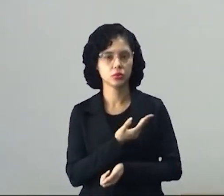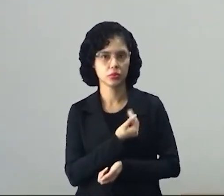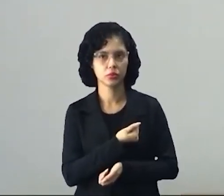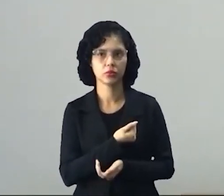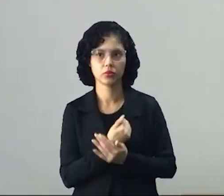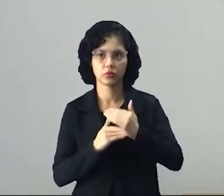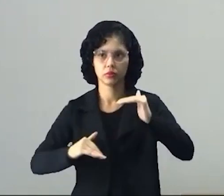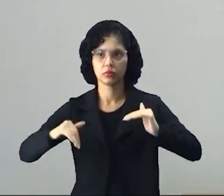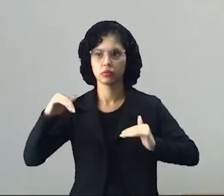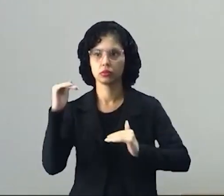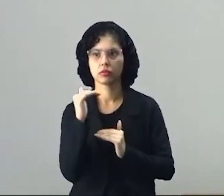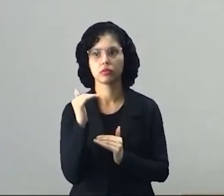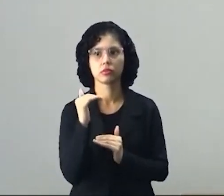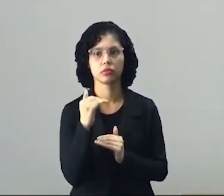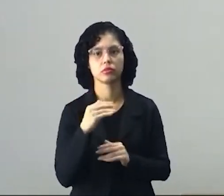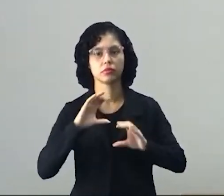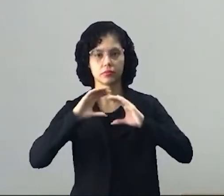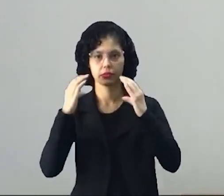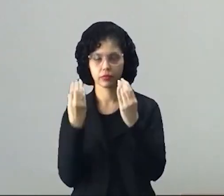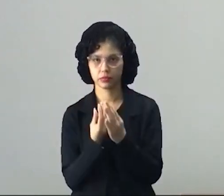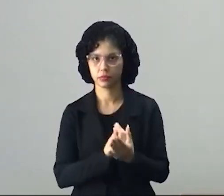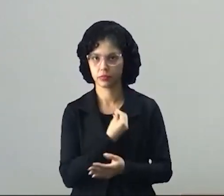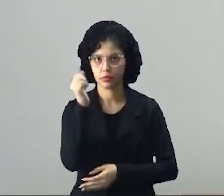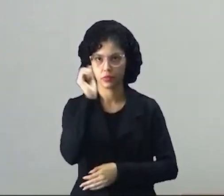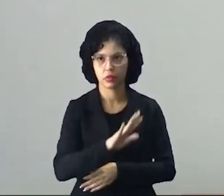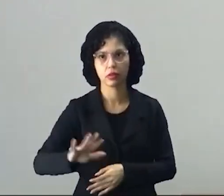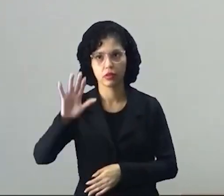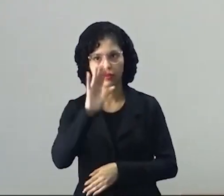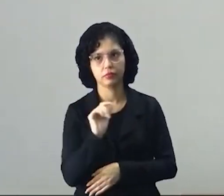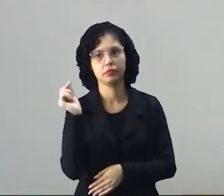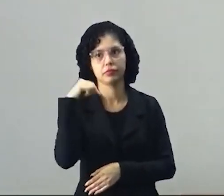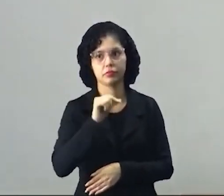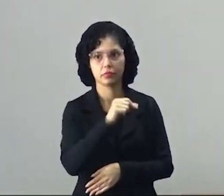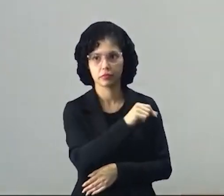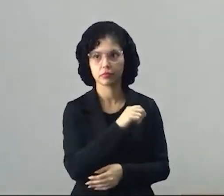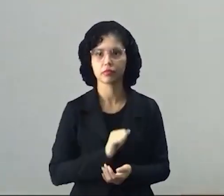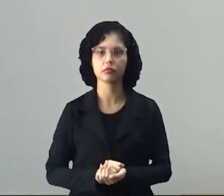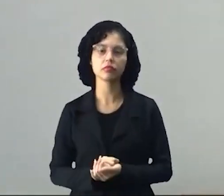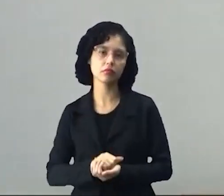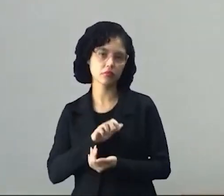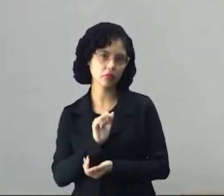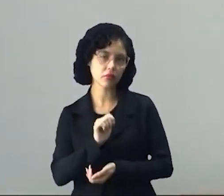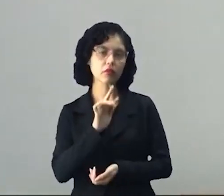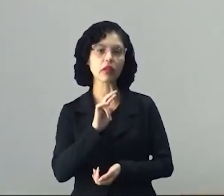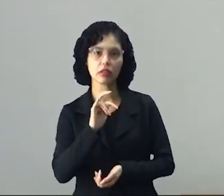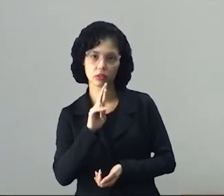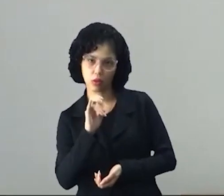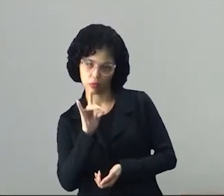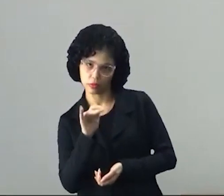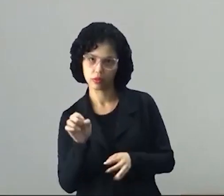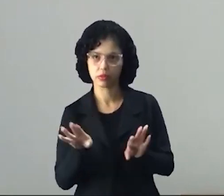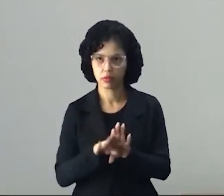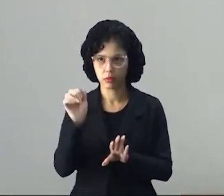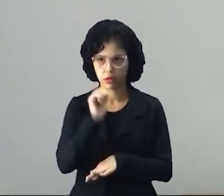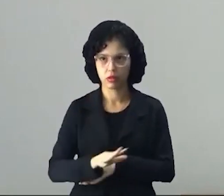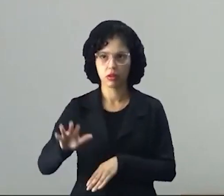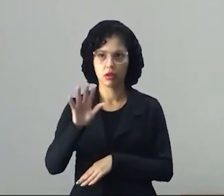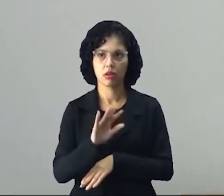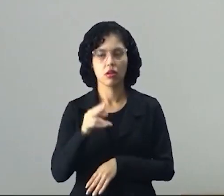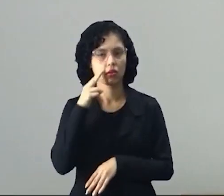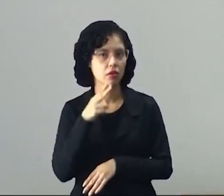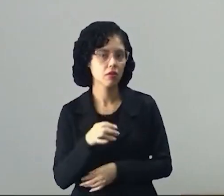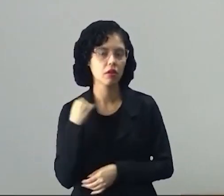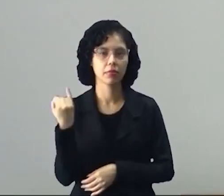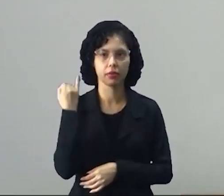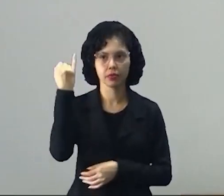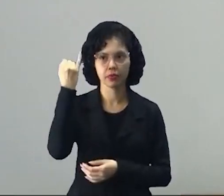cima no reino animal e nos seres vivos como um todo são os insetos e os artrópodes em geral também, ok? Então é para ver